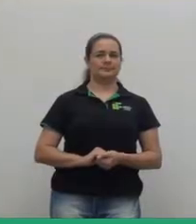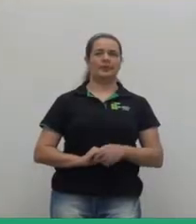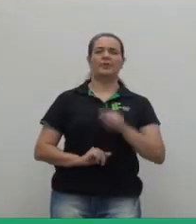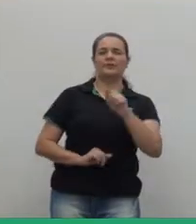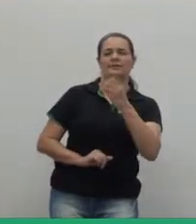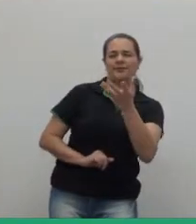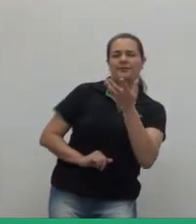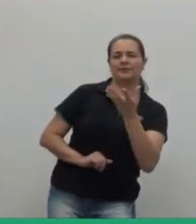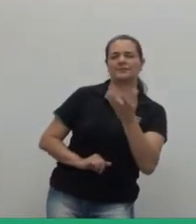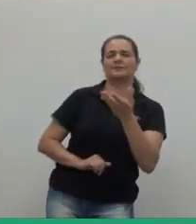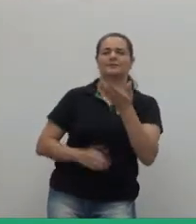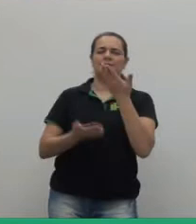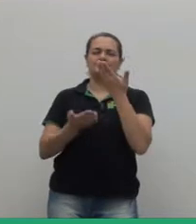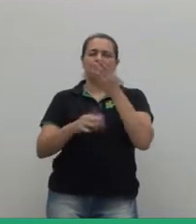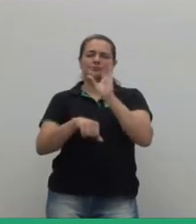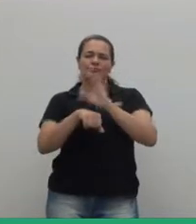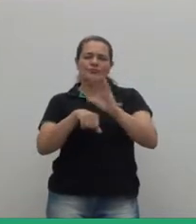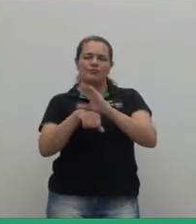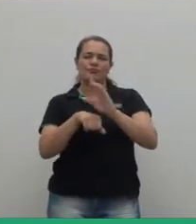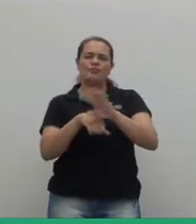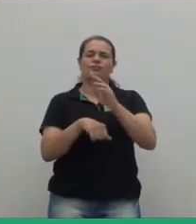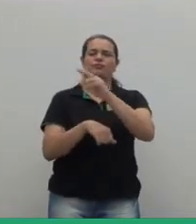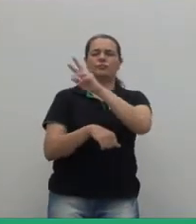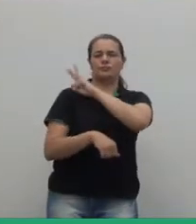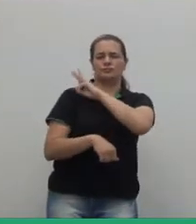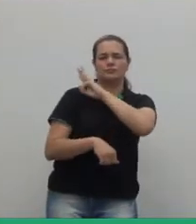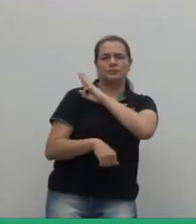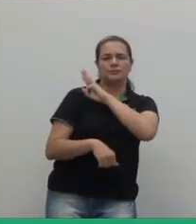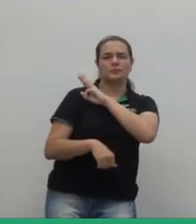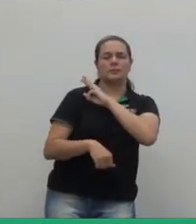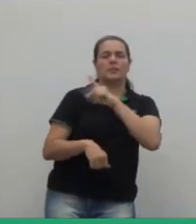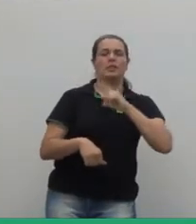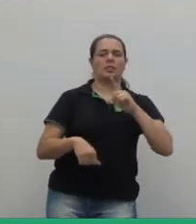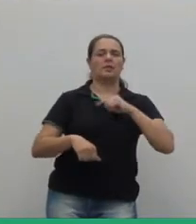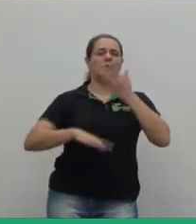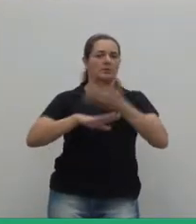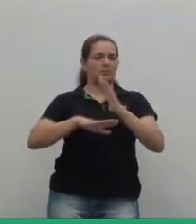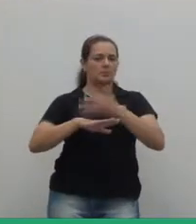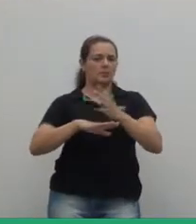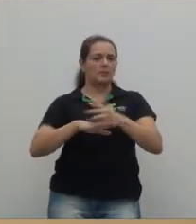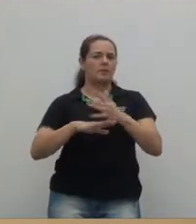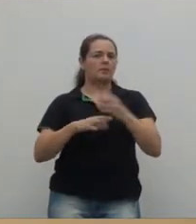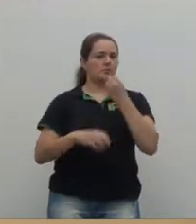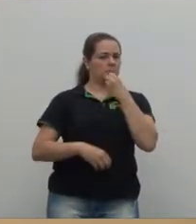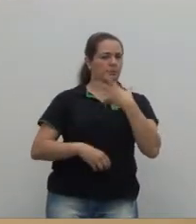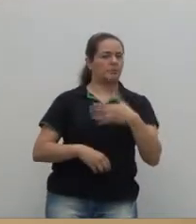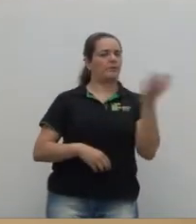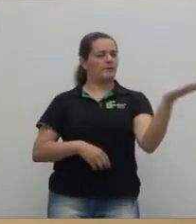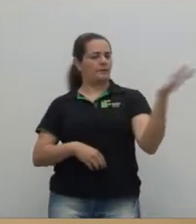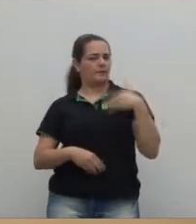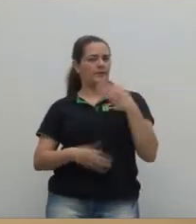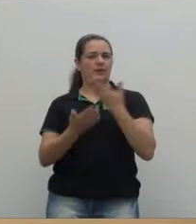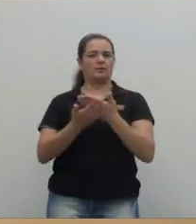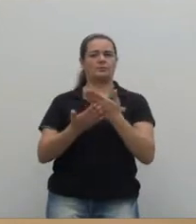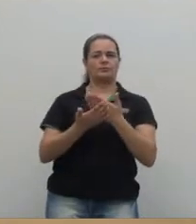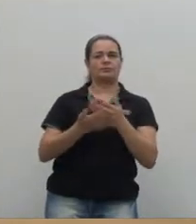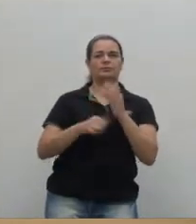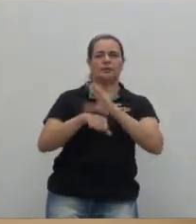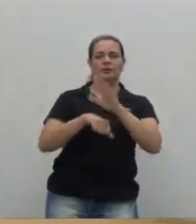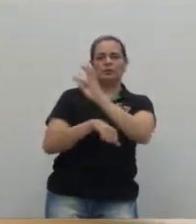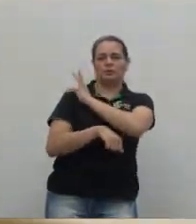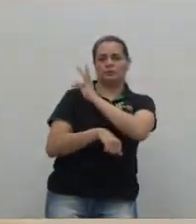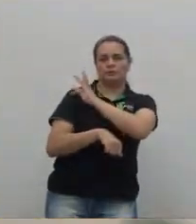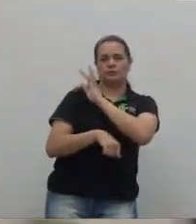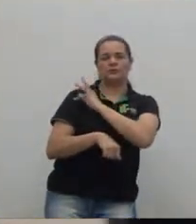Você que está buscando um ensino médio de qualidade e uma capacitação profissional venha fazer parte do curso técnico edificações do IFPR em